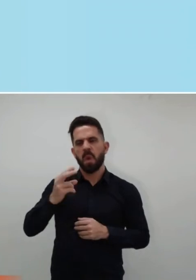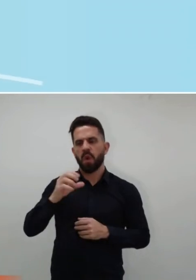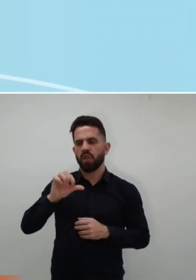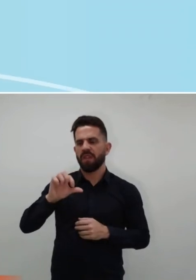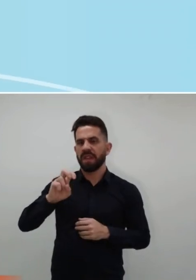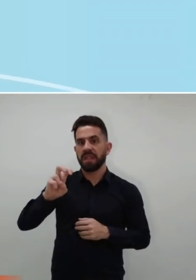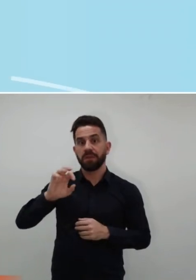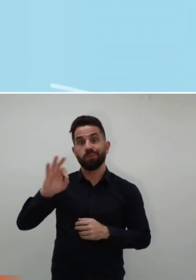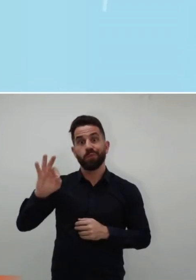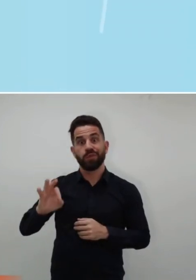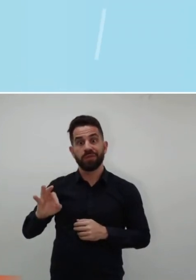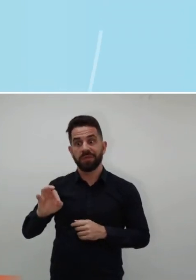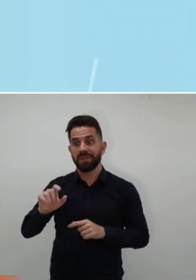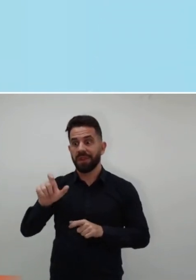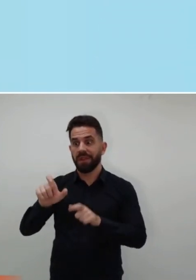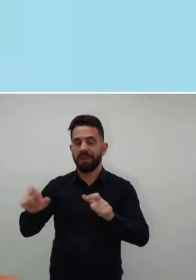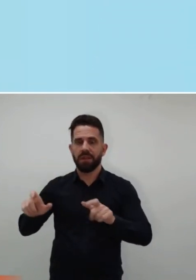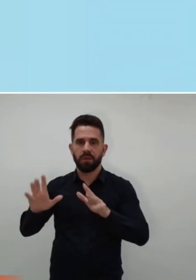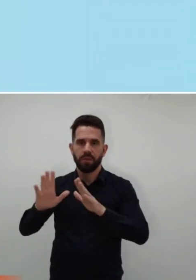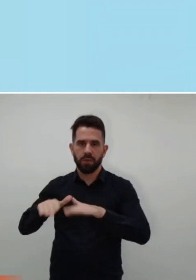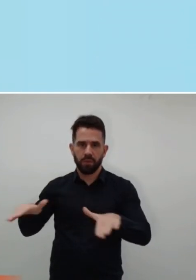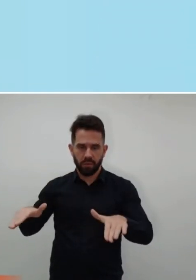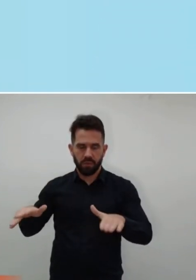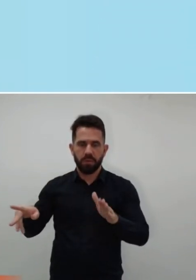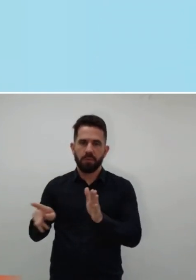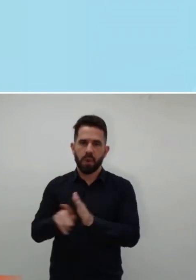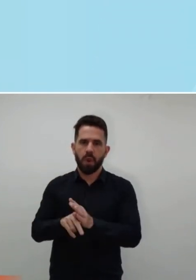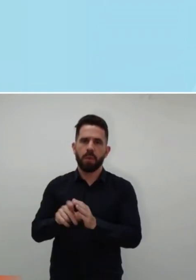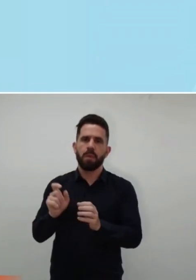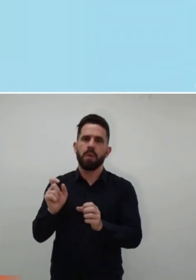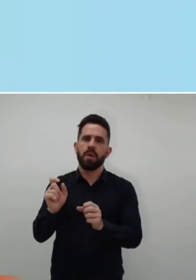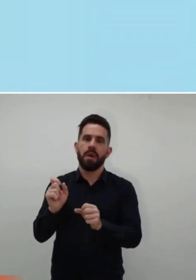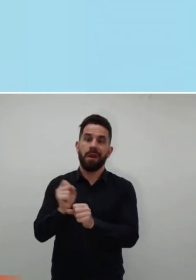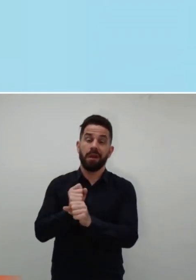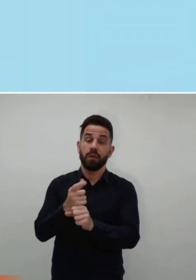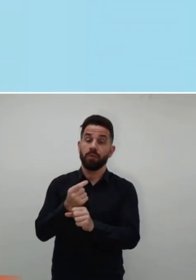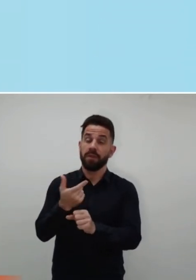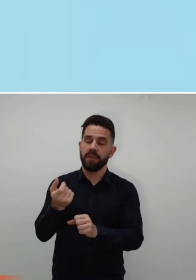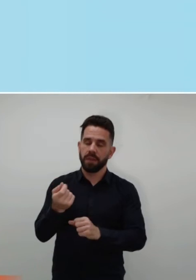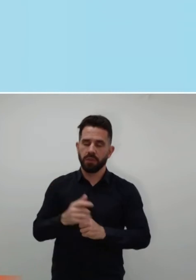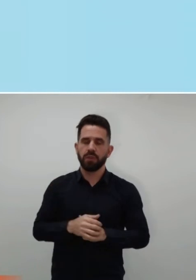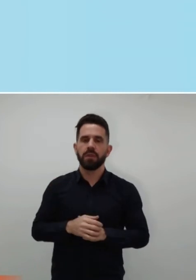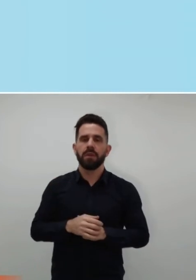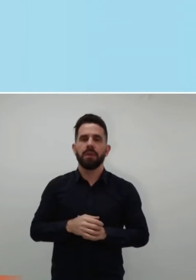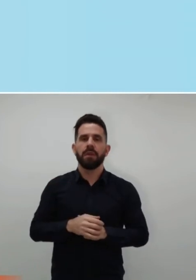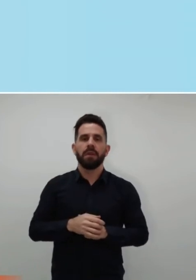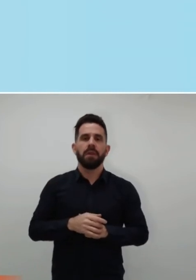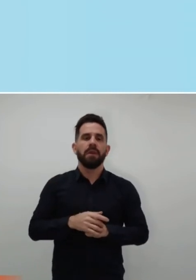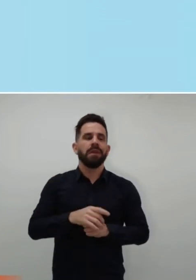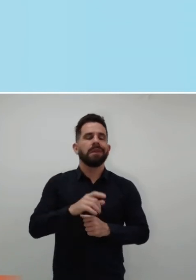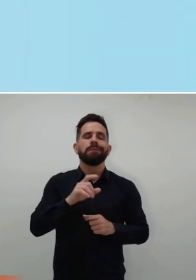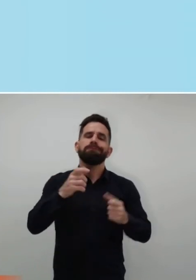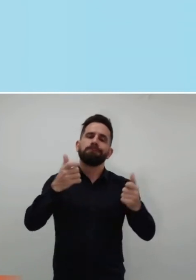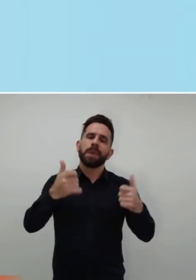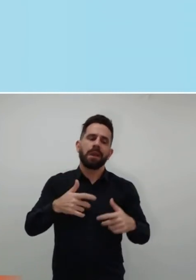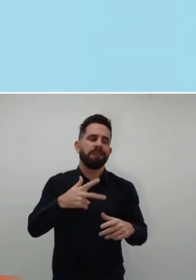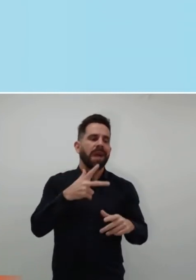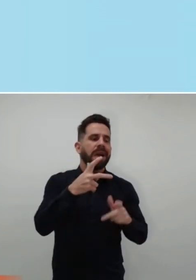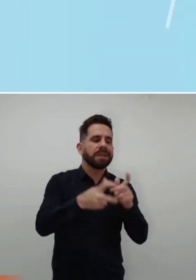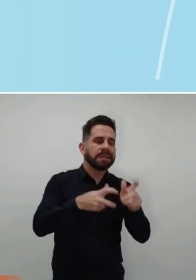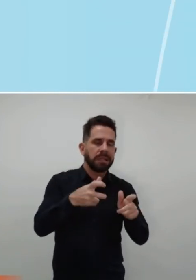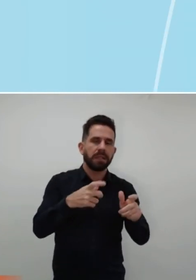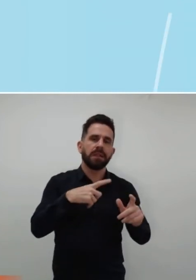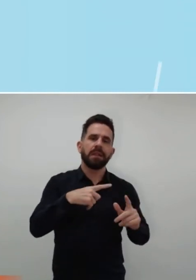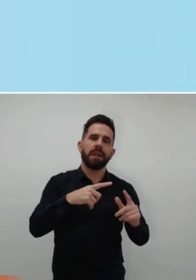público vacinado. Isso no ano de 2020. Só explicando que cada vacina tem uma meta diferente. A maior parte delas